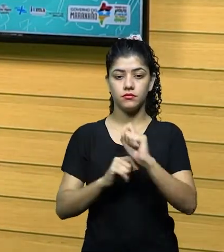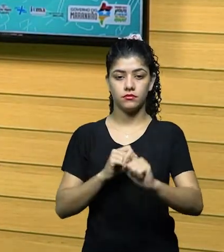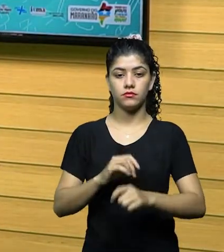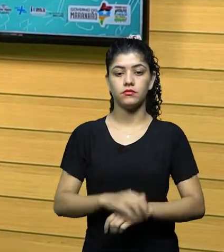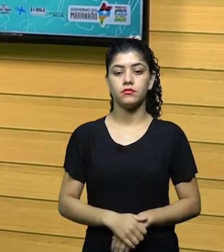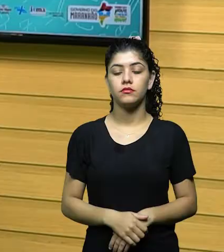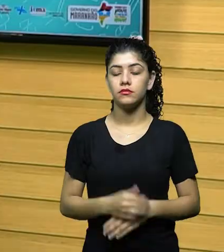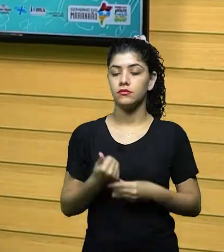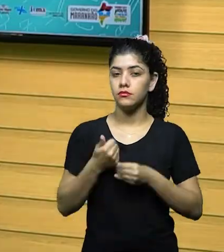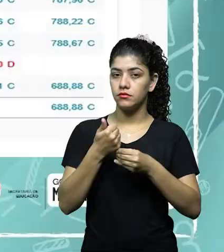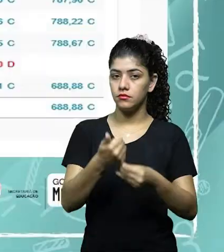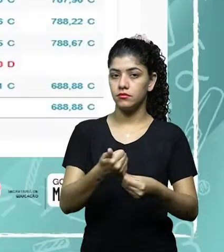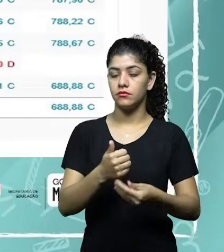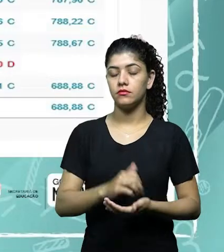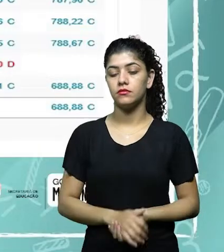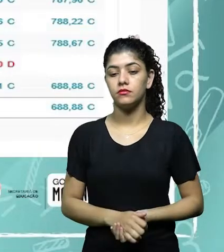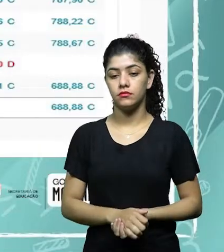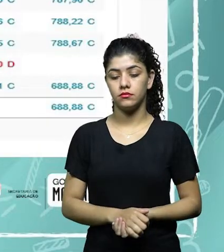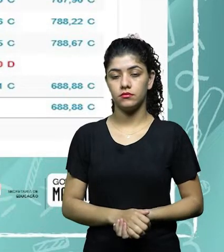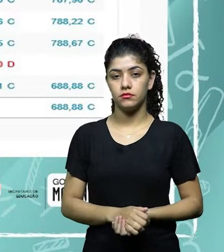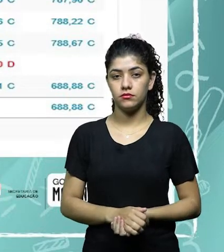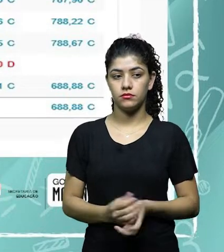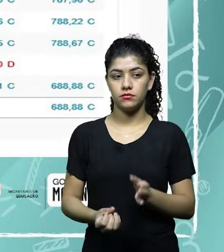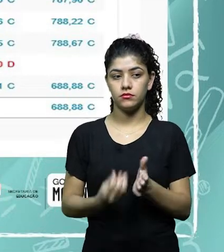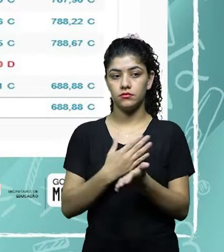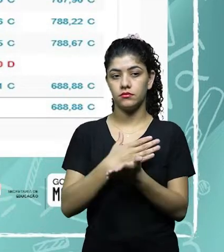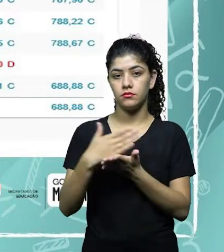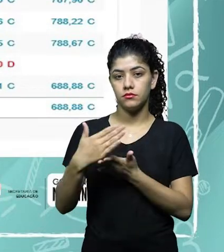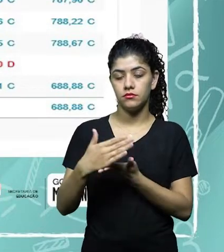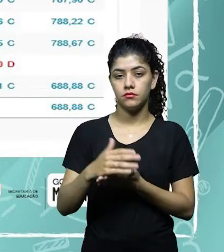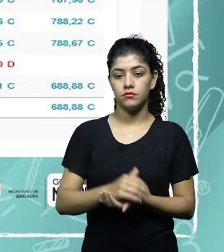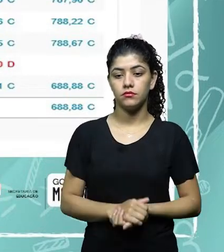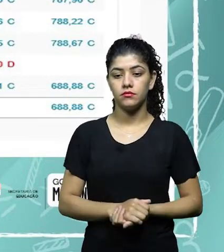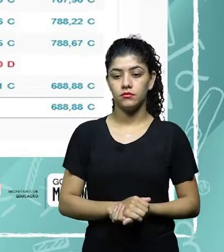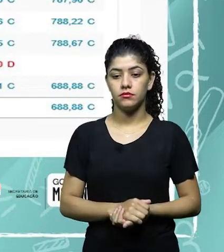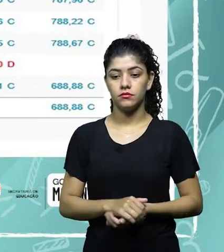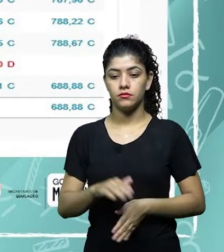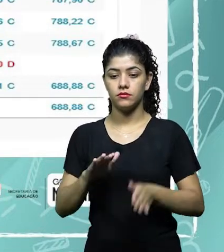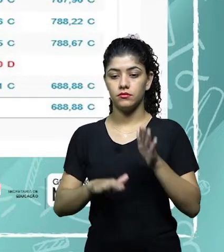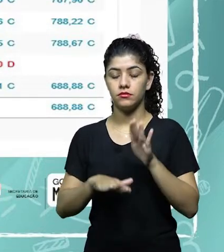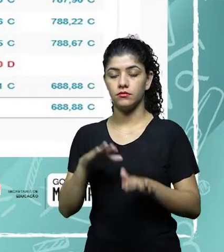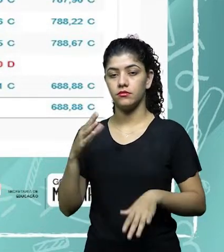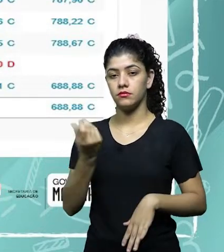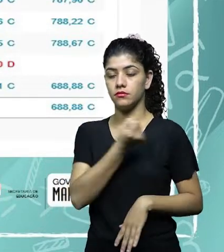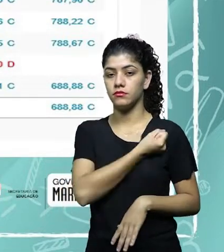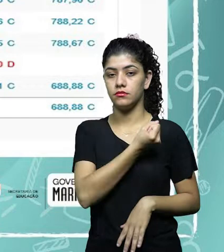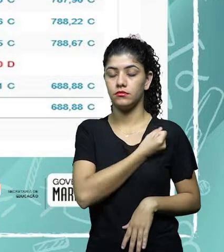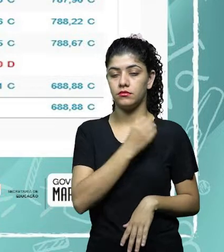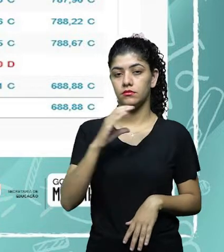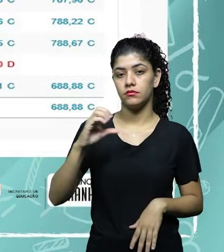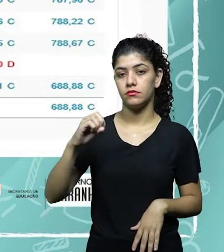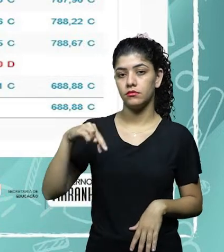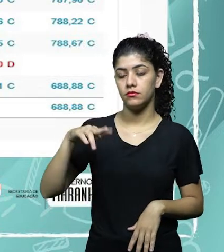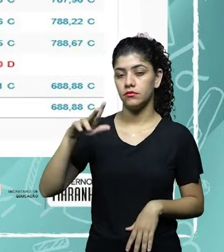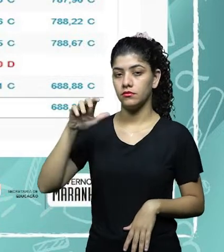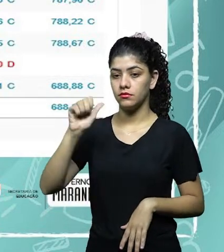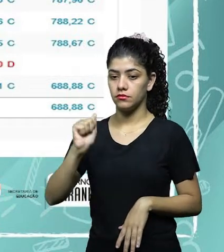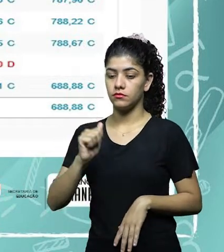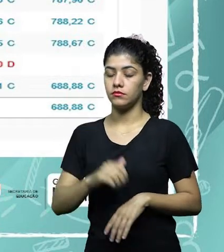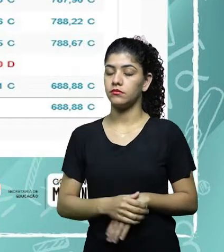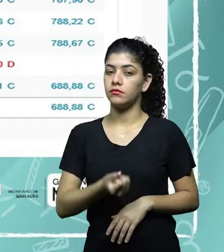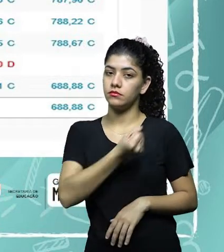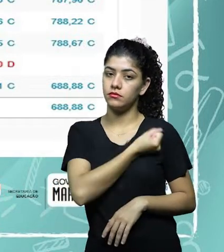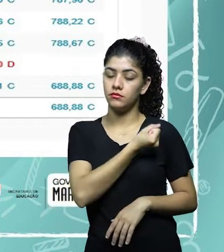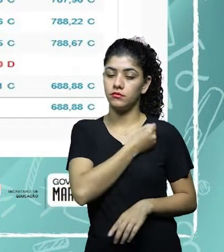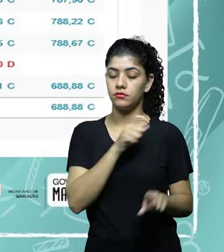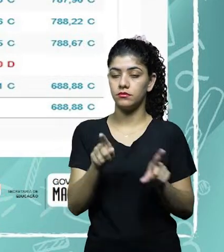histórico vai e complementa. Então, aqui a origem, né? Provavelmente é o número de uma conta, o documento,